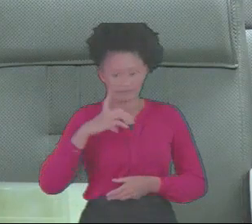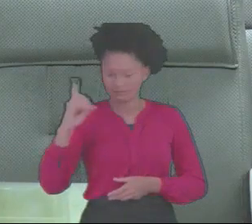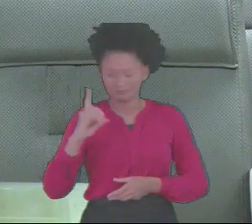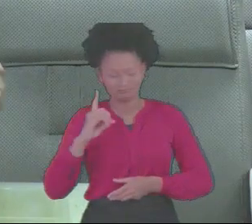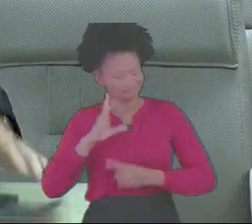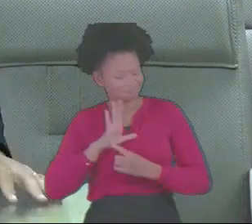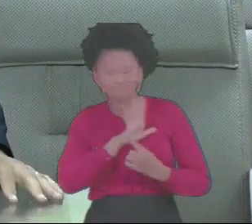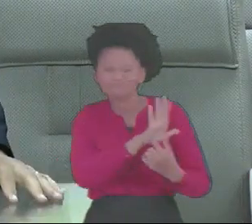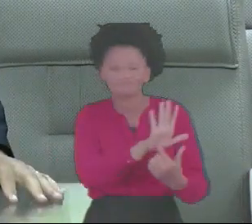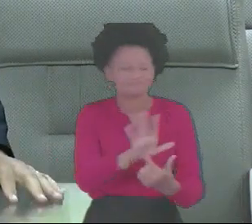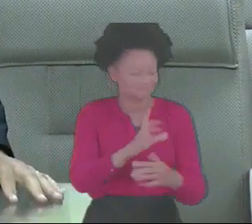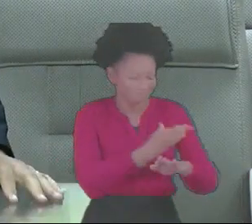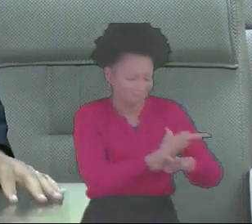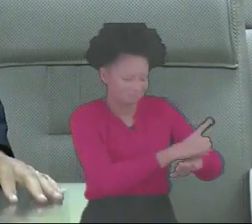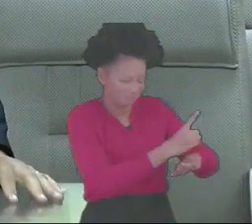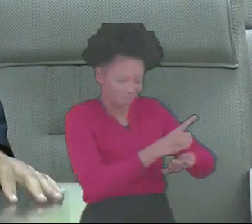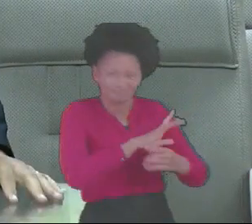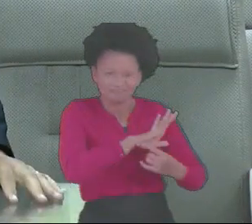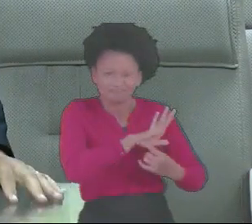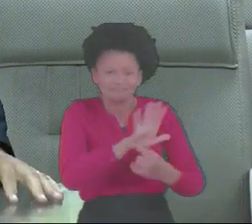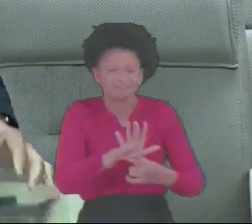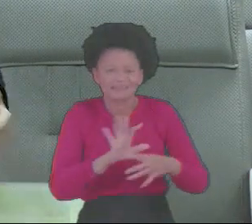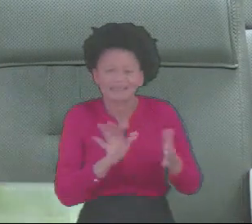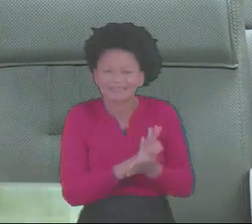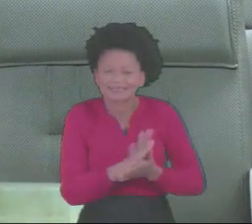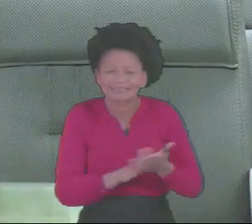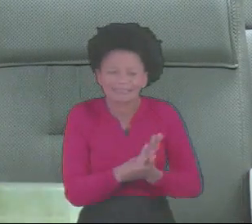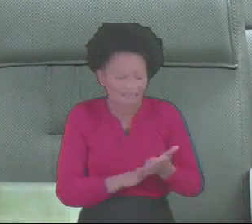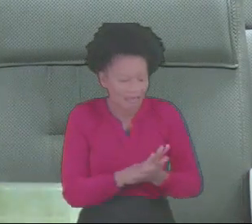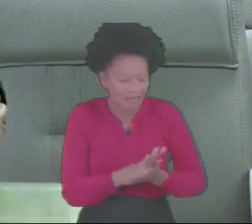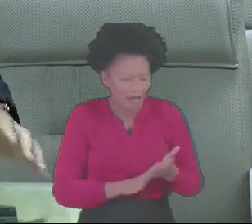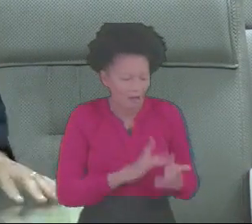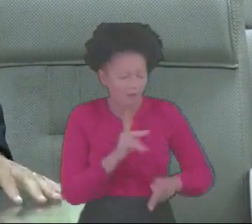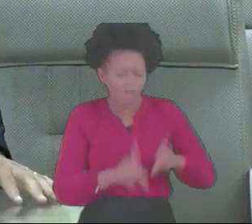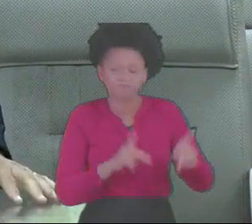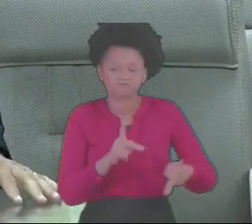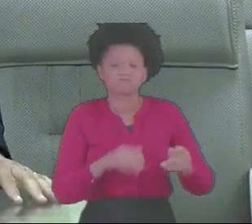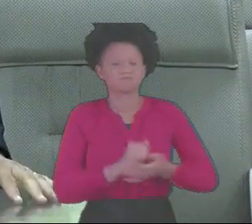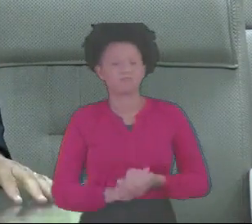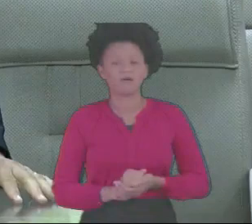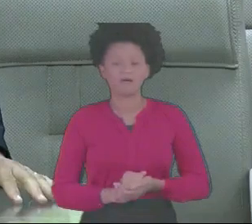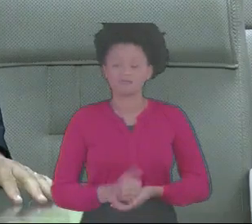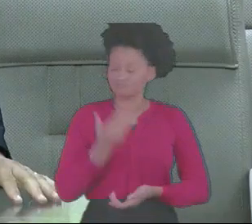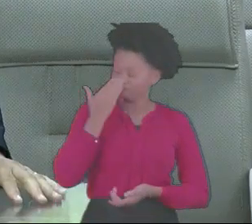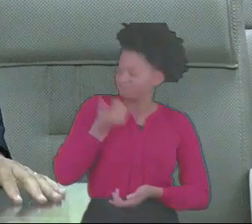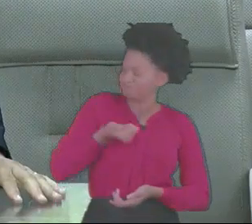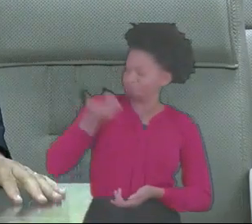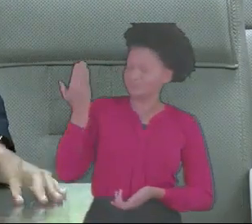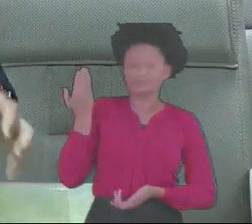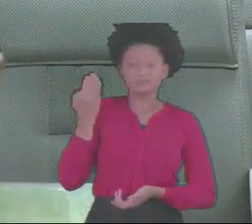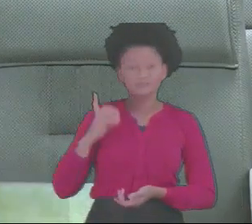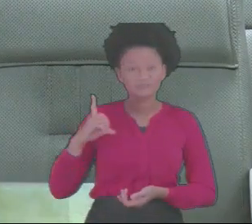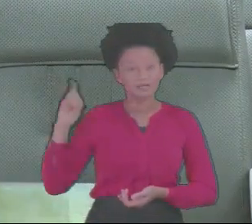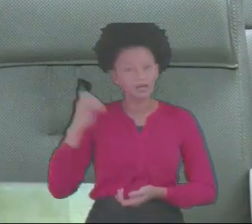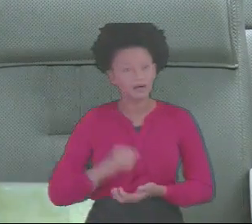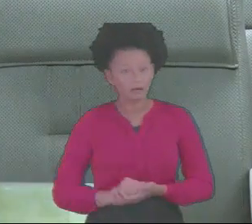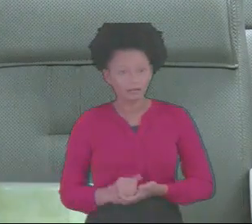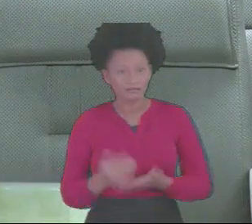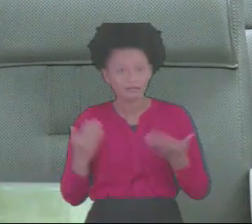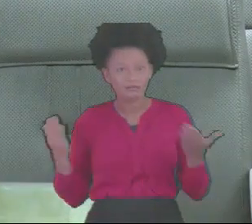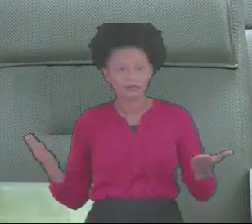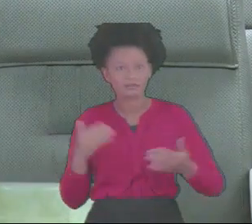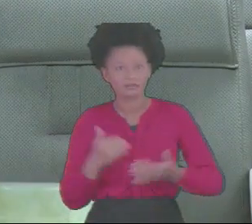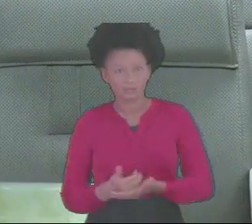revelam nada e o povo redor a Deus o aluguel